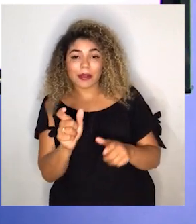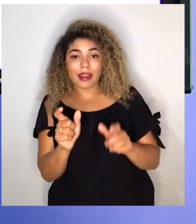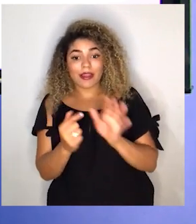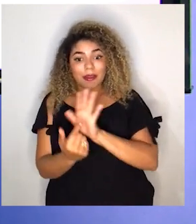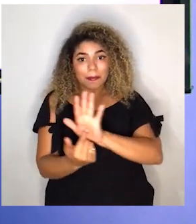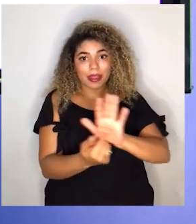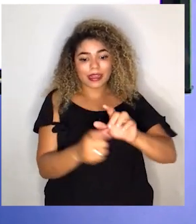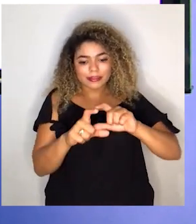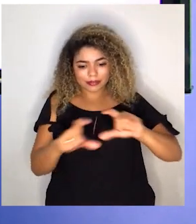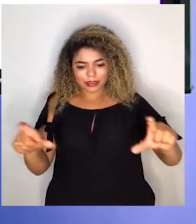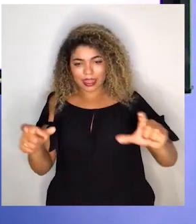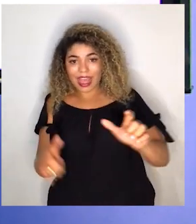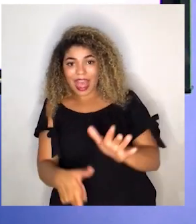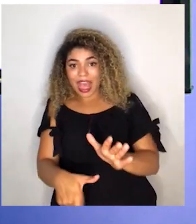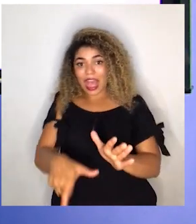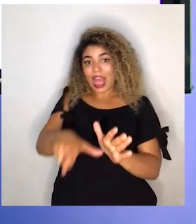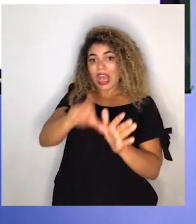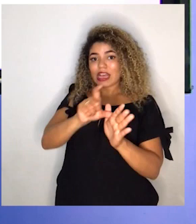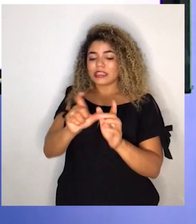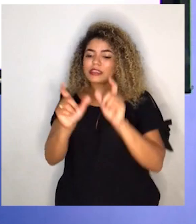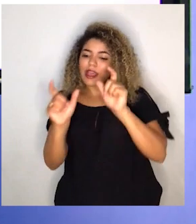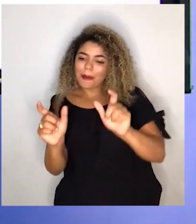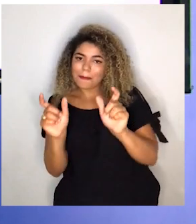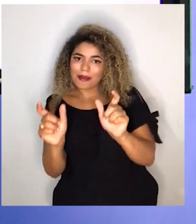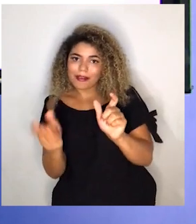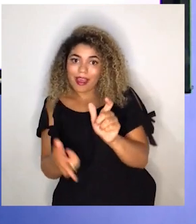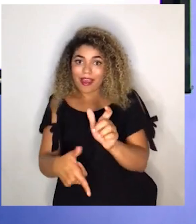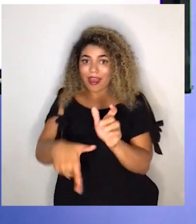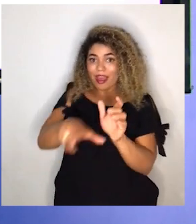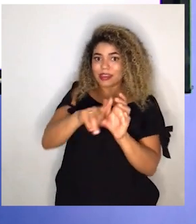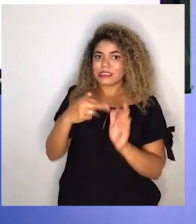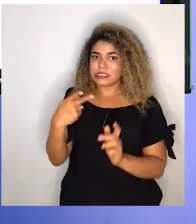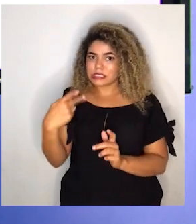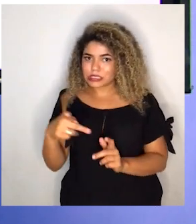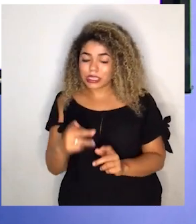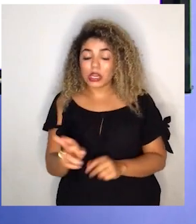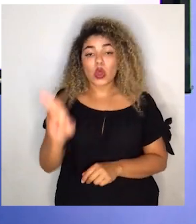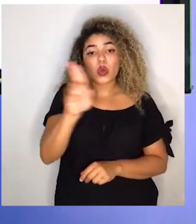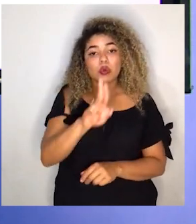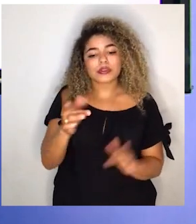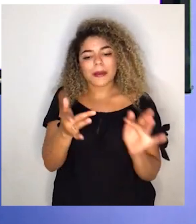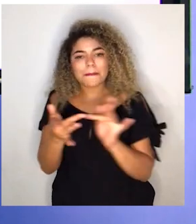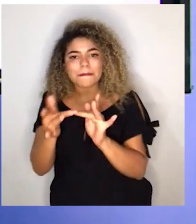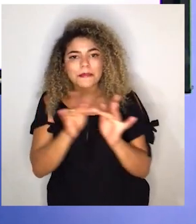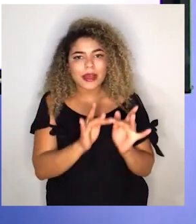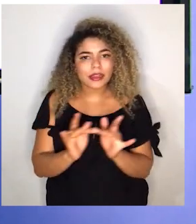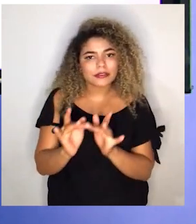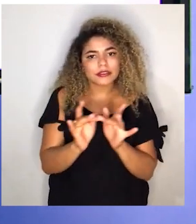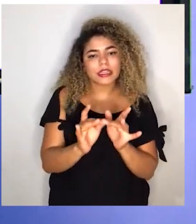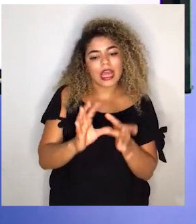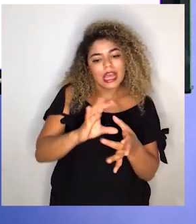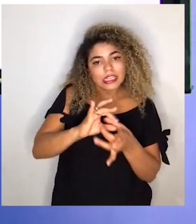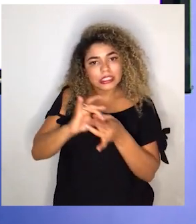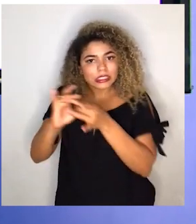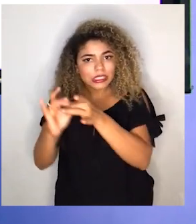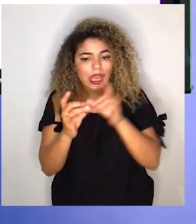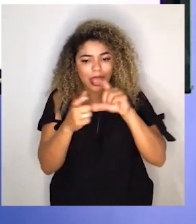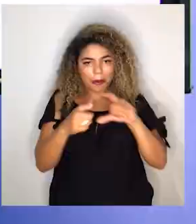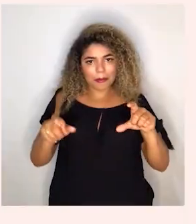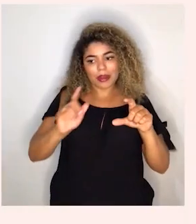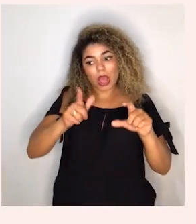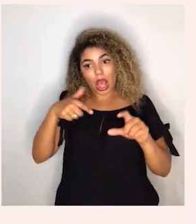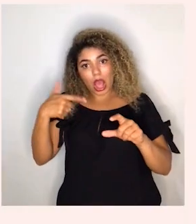na oração, ou seja, se relaciona com um termo antecedente e servem para ligar esse termo com a oração